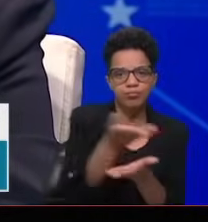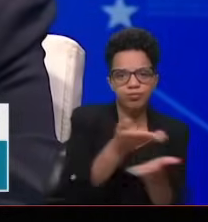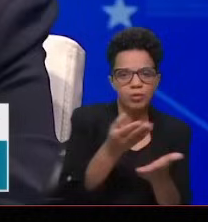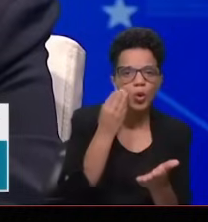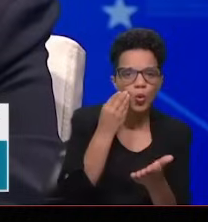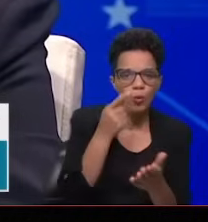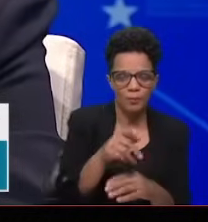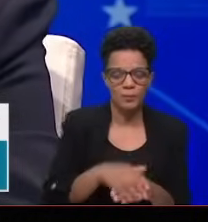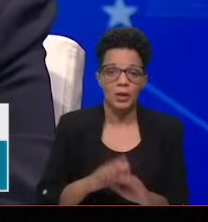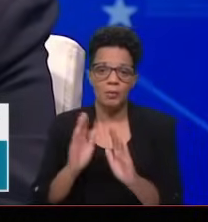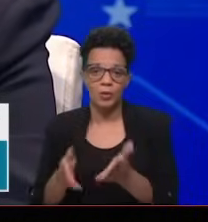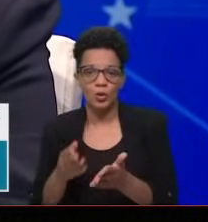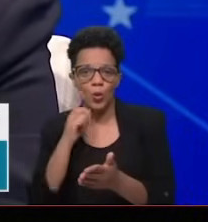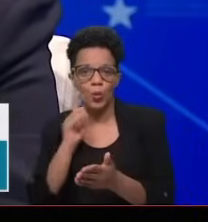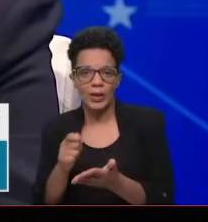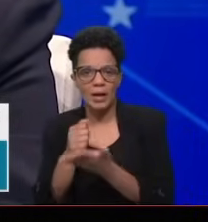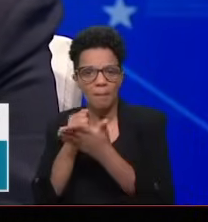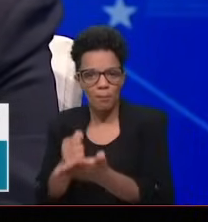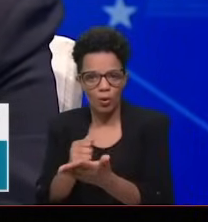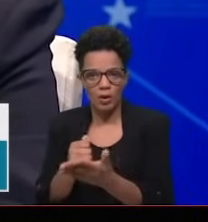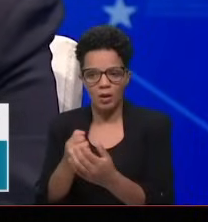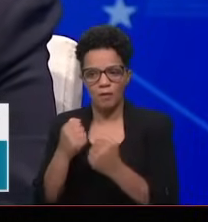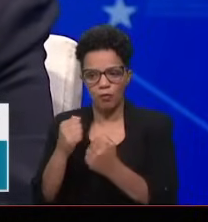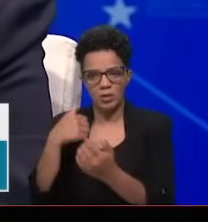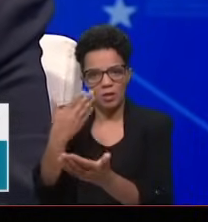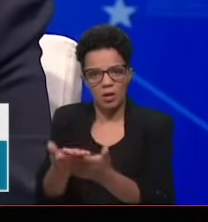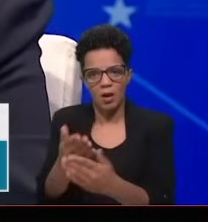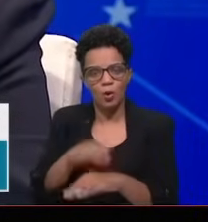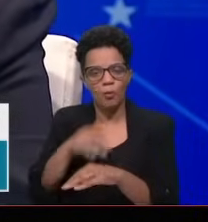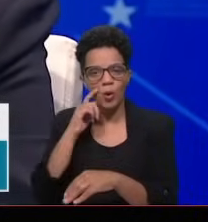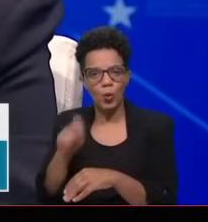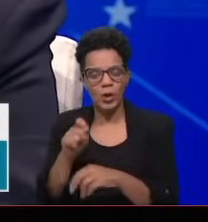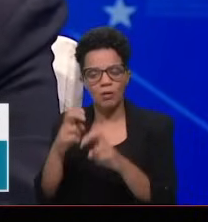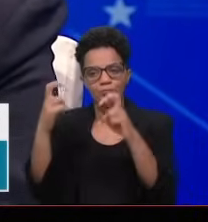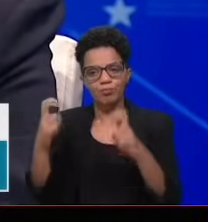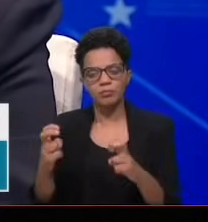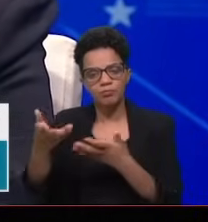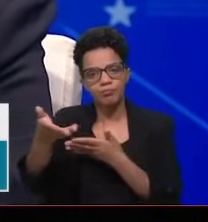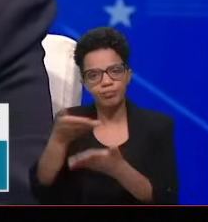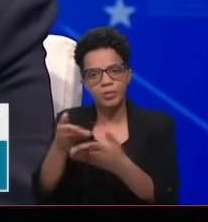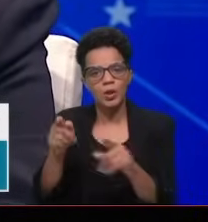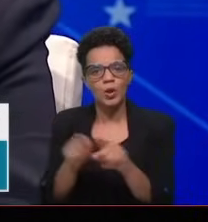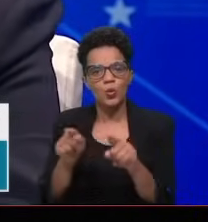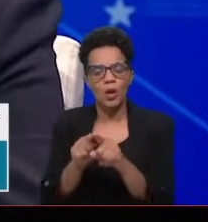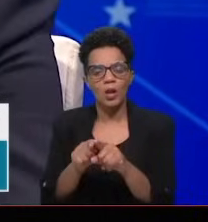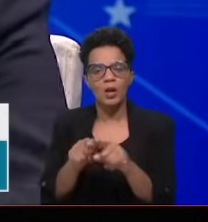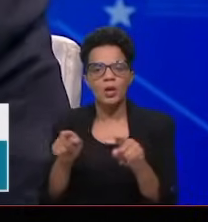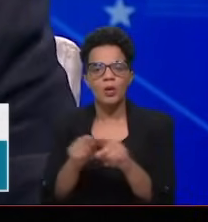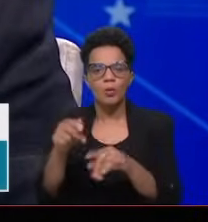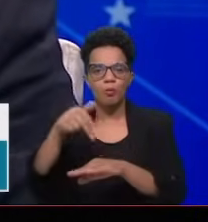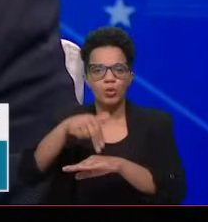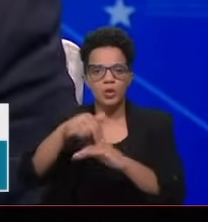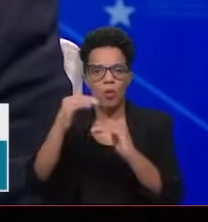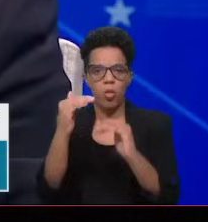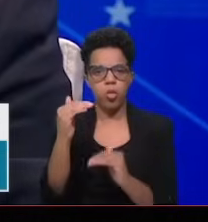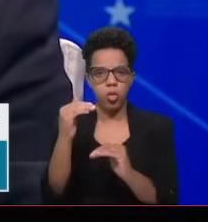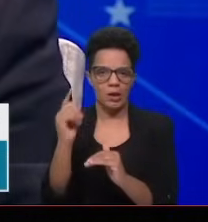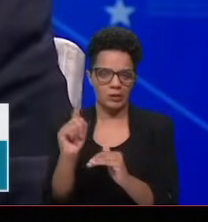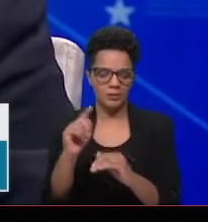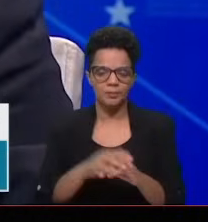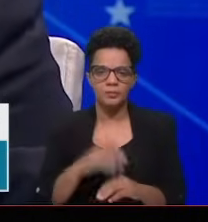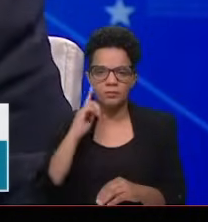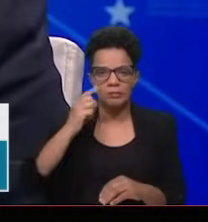é preciso apoiar a Ucrânia dar força à Ucrânia para para a Ucrânia não ir para a mesa das negociações de uma poção de inferior e há aqui dois jogadores